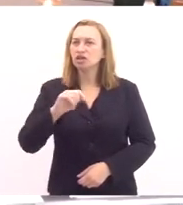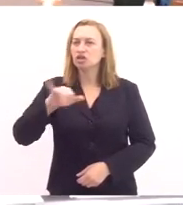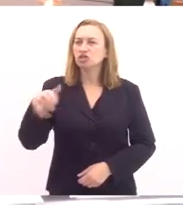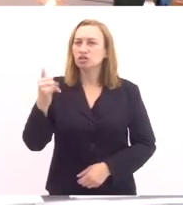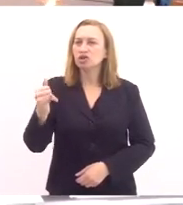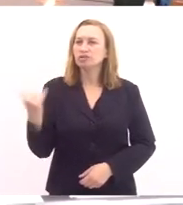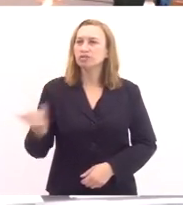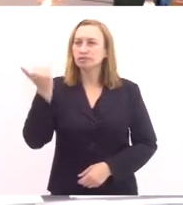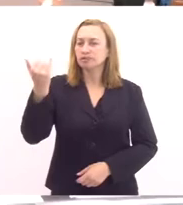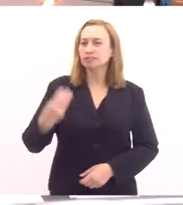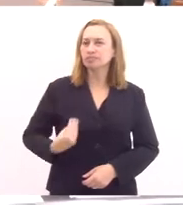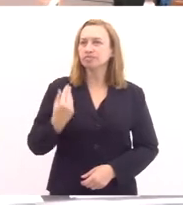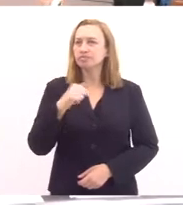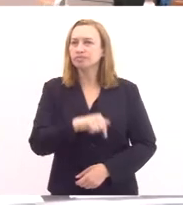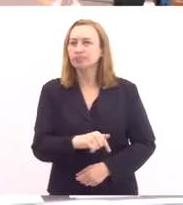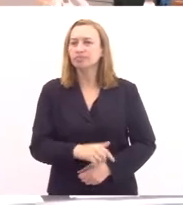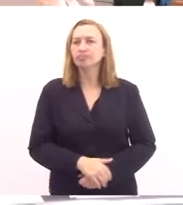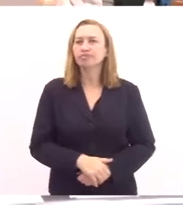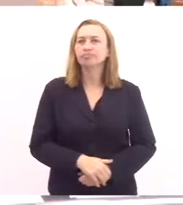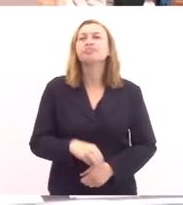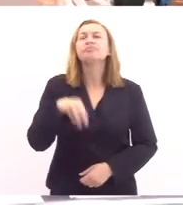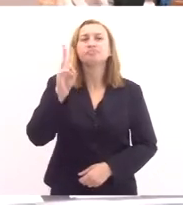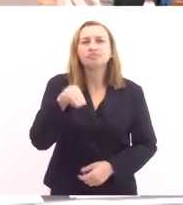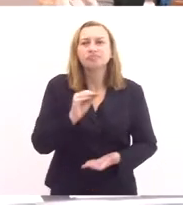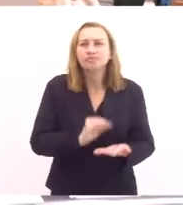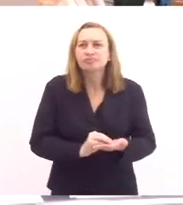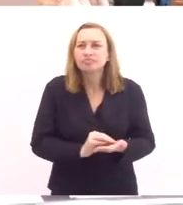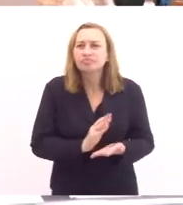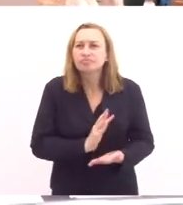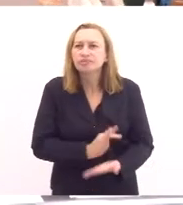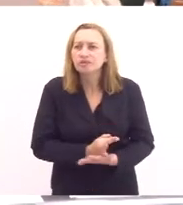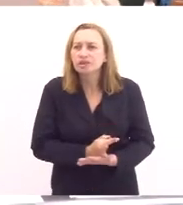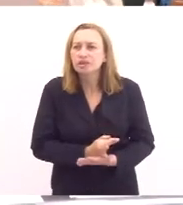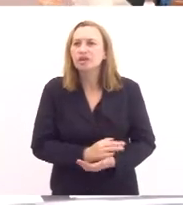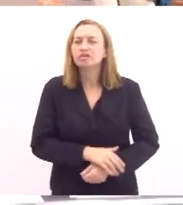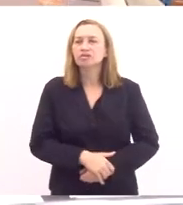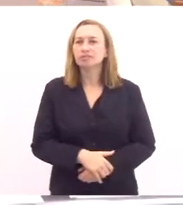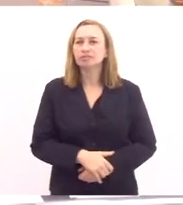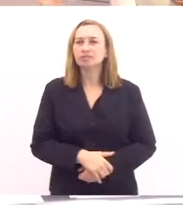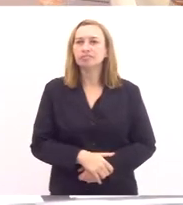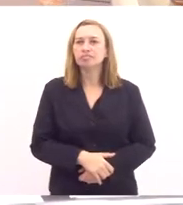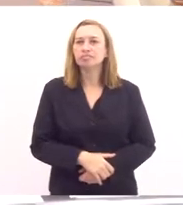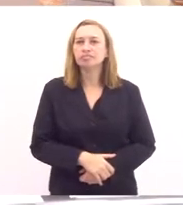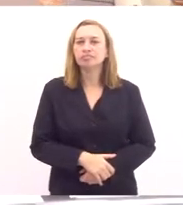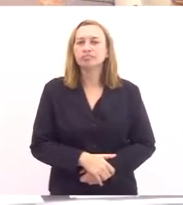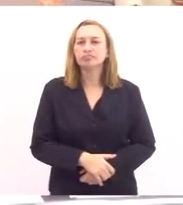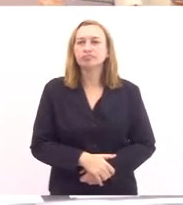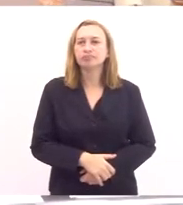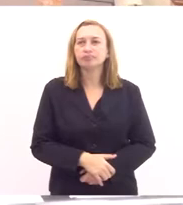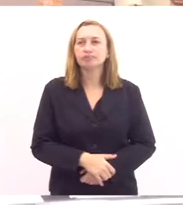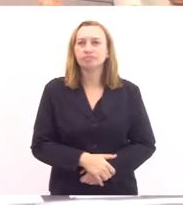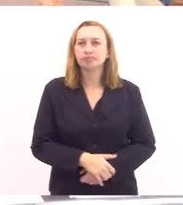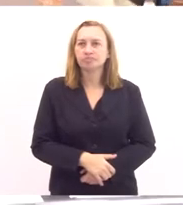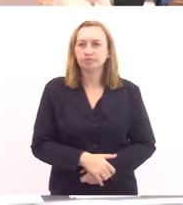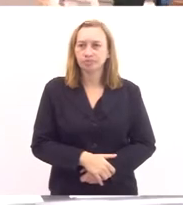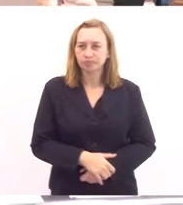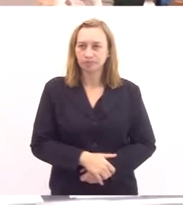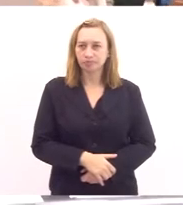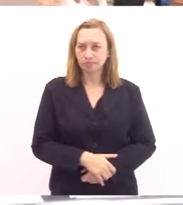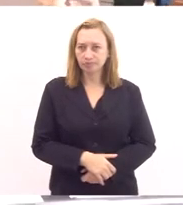presença gente tá faltando aqui ai ai e a secretaria municipal